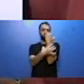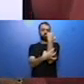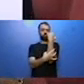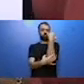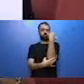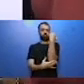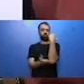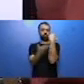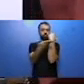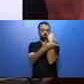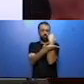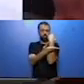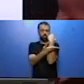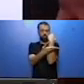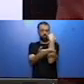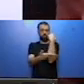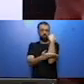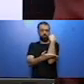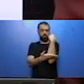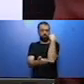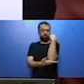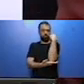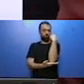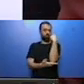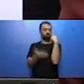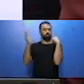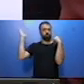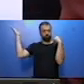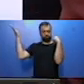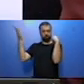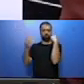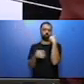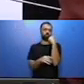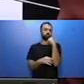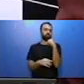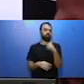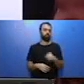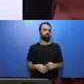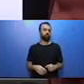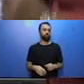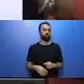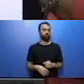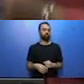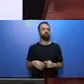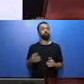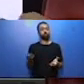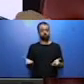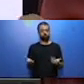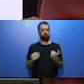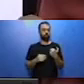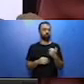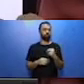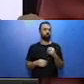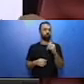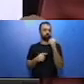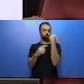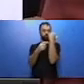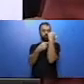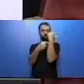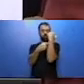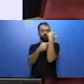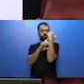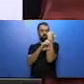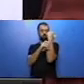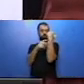curvas naturais, são elas, as cervicais, as torácicas e as lombares, ou seja, 7